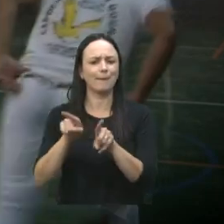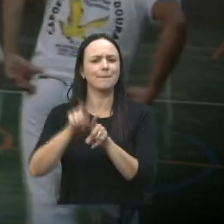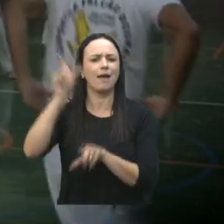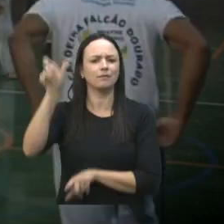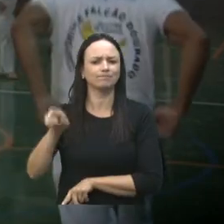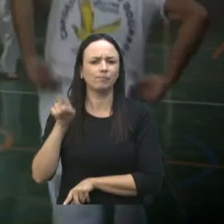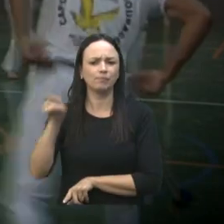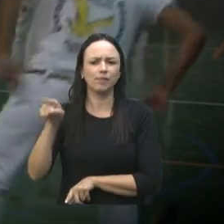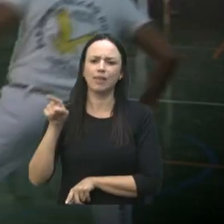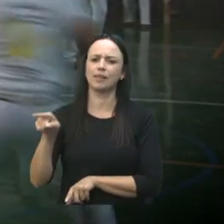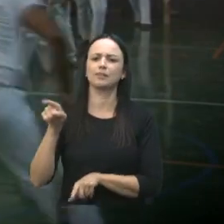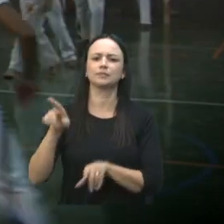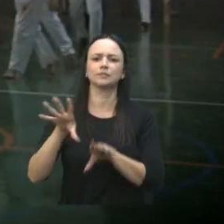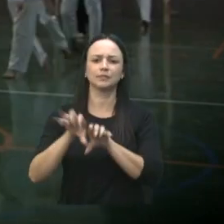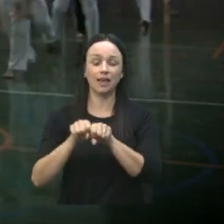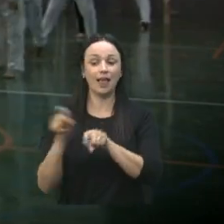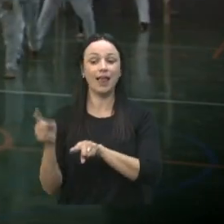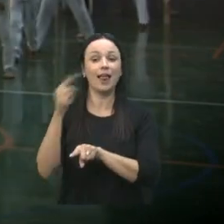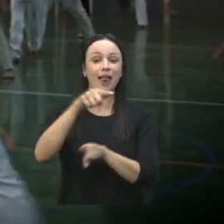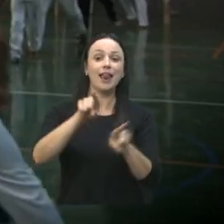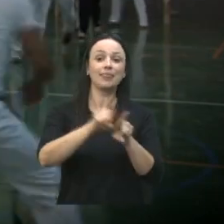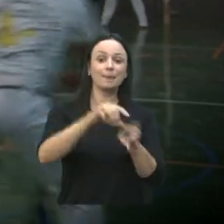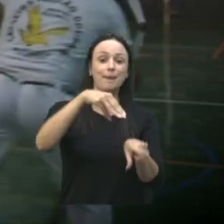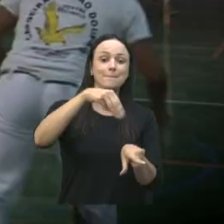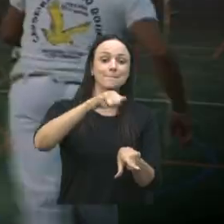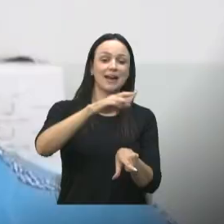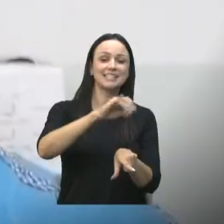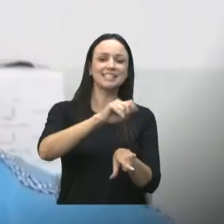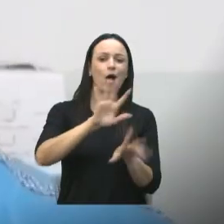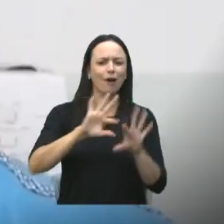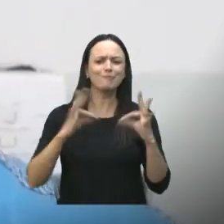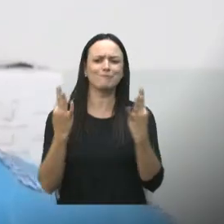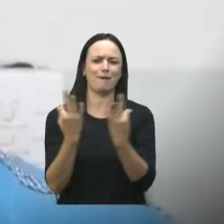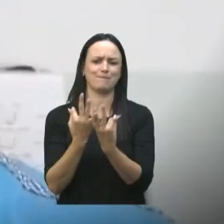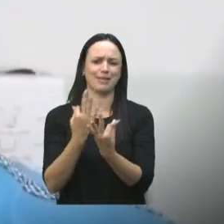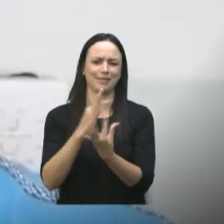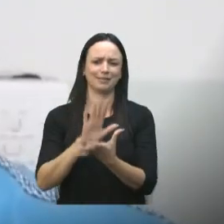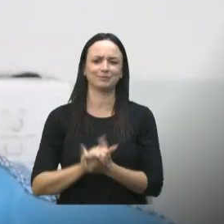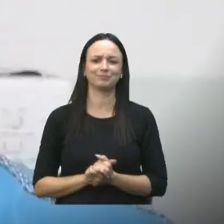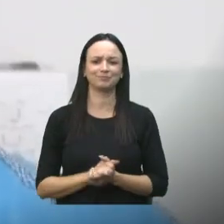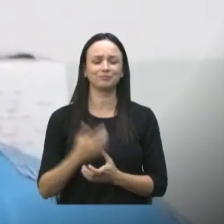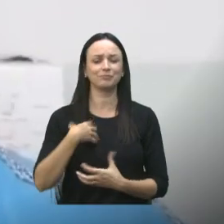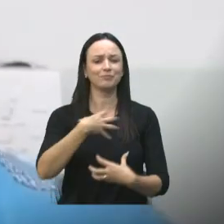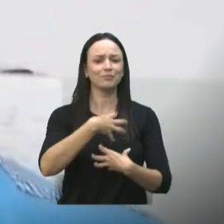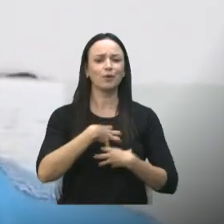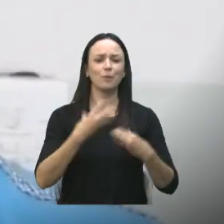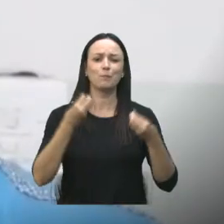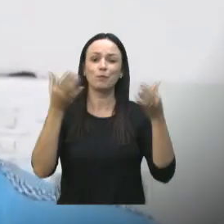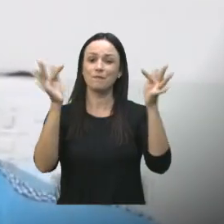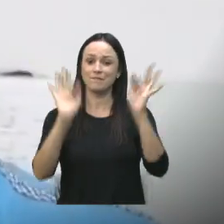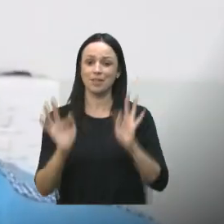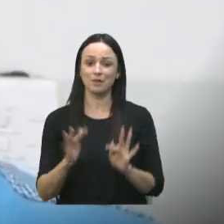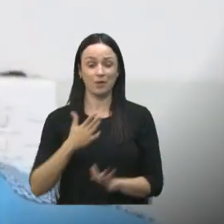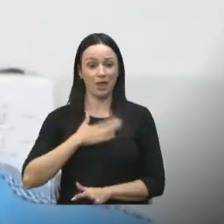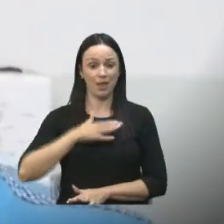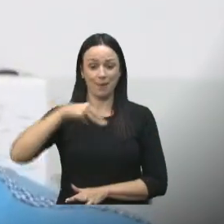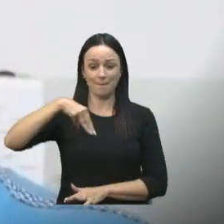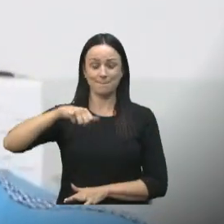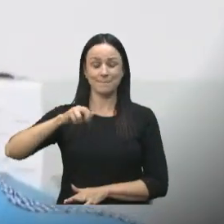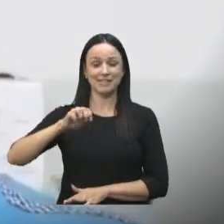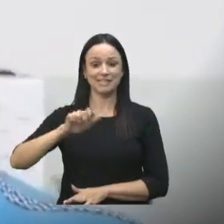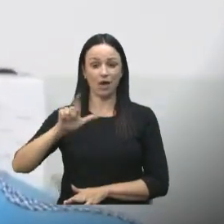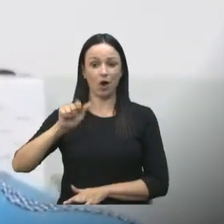que é formado do mestre marcial também. É uma família só, né? Eu fico muito feliz, eu, Marcel Augusto